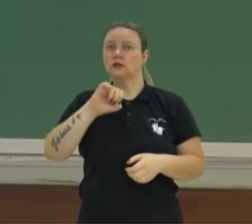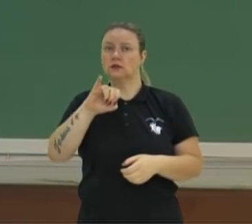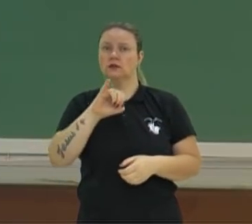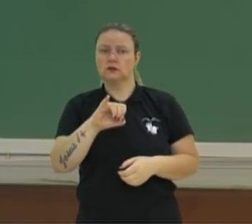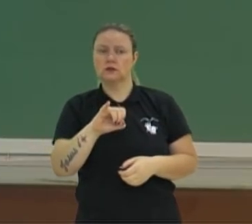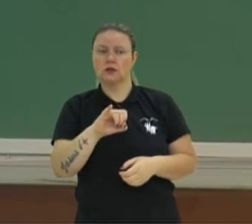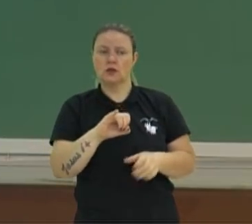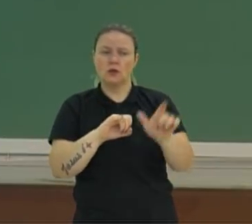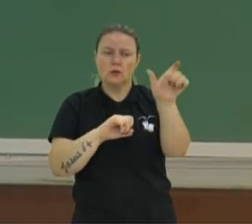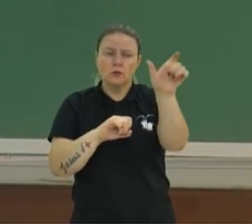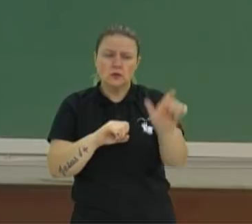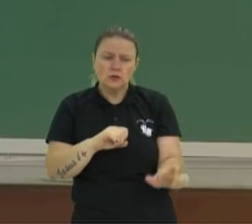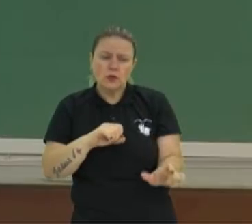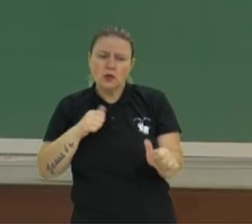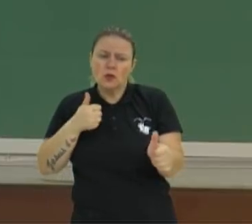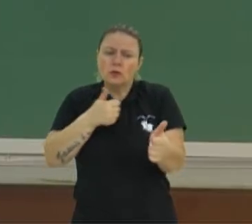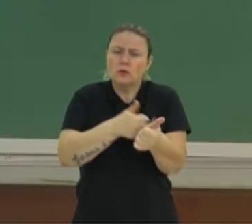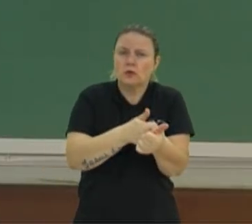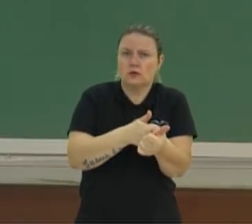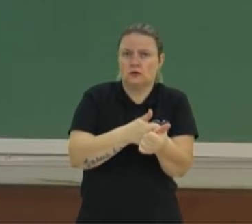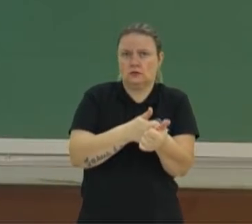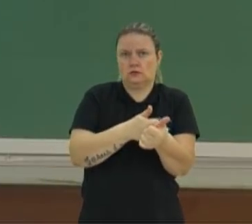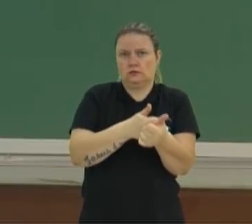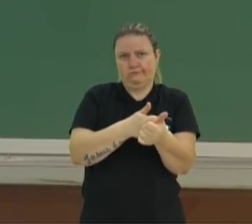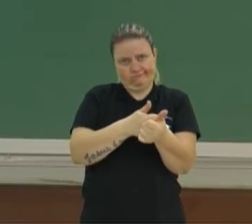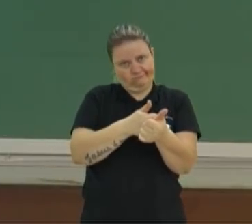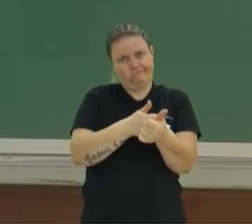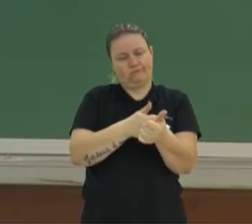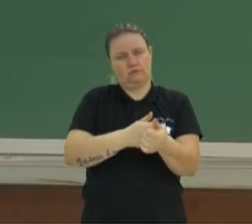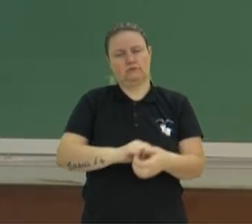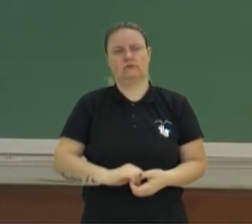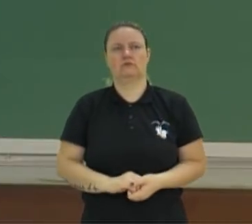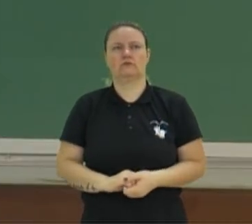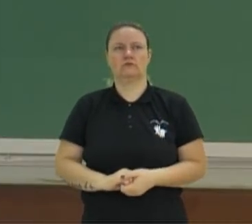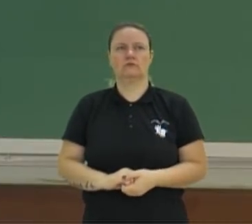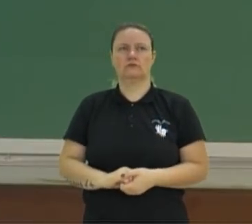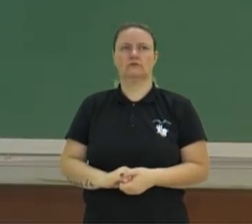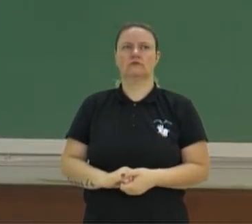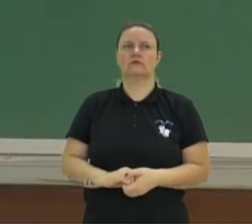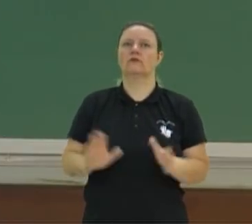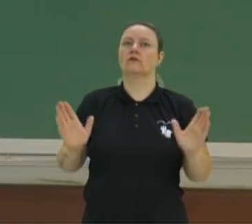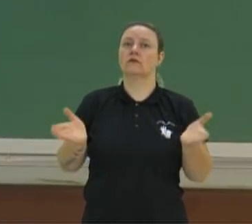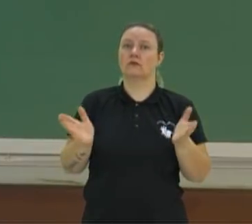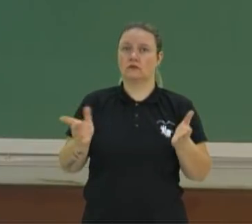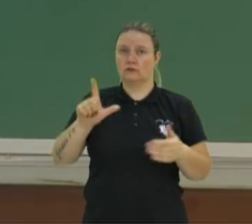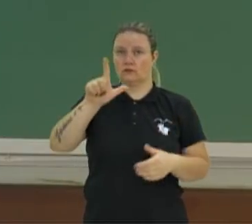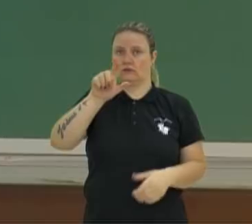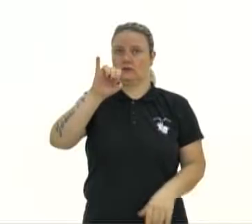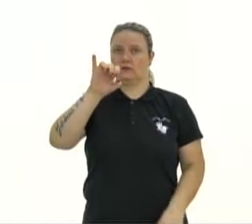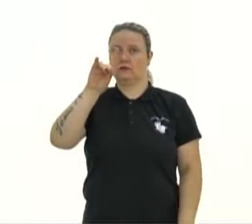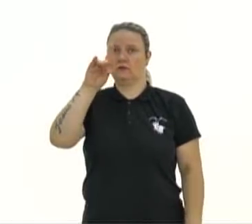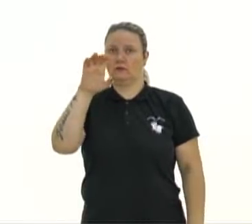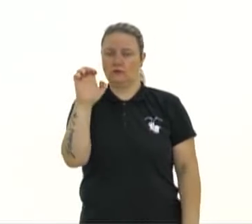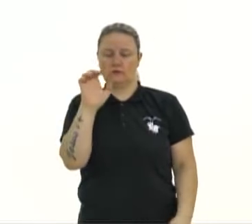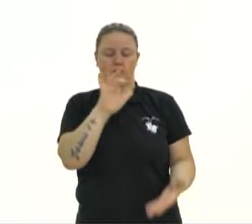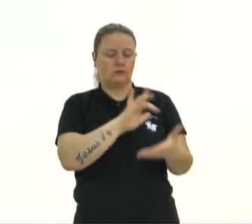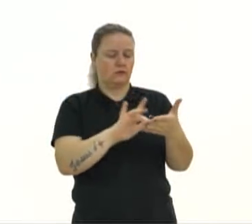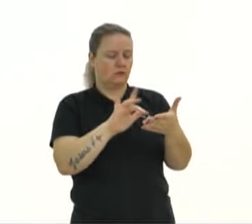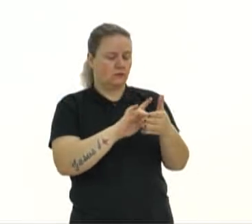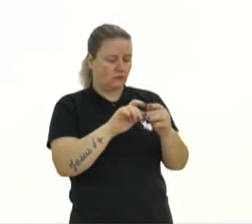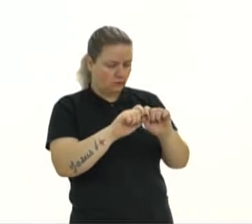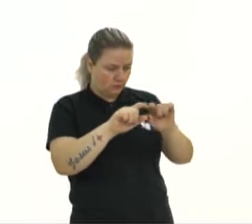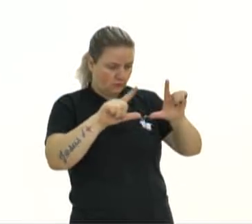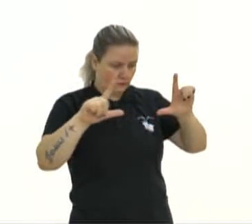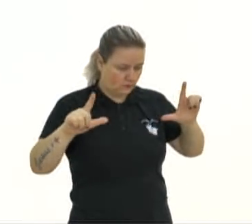de alguém próximo, né? Agora vamos ao lead dessa notícia. Você abre seu celular e recebe